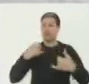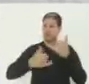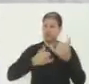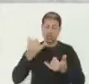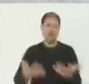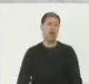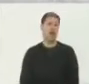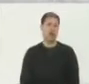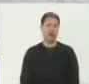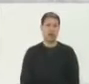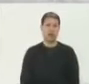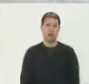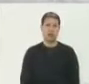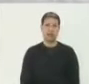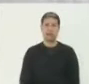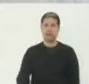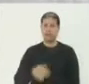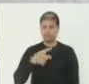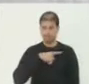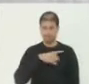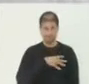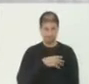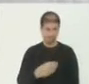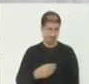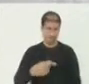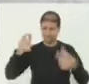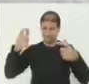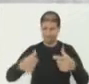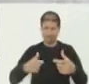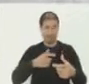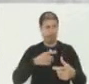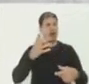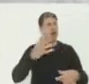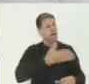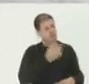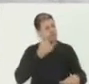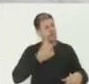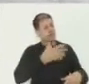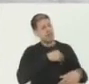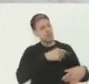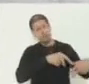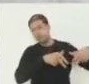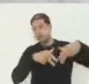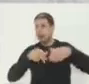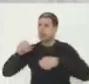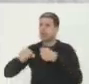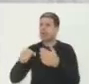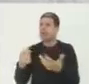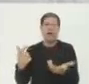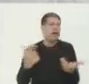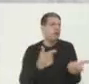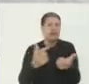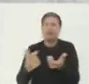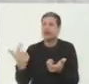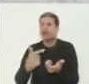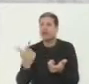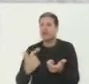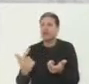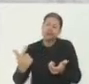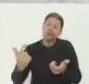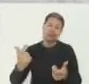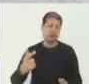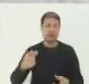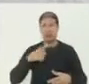você é ter um filho não tem um local para levar ele para andar de bicicleta para bater uma bolinha numa quadra para